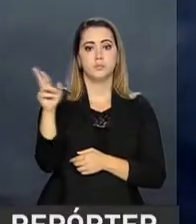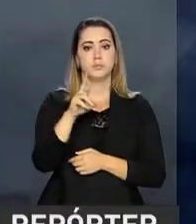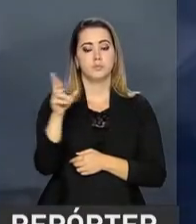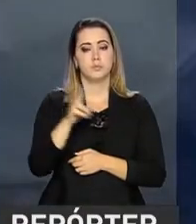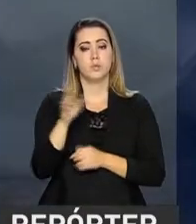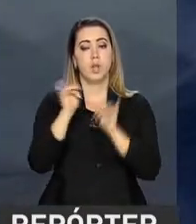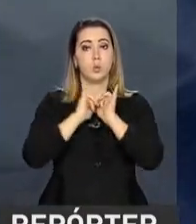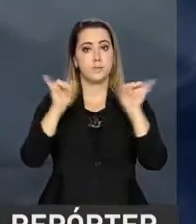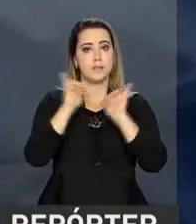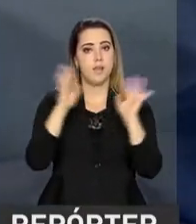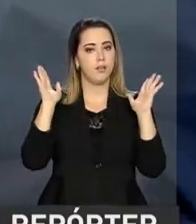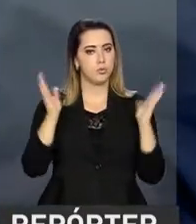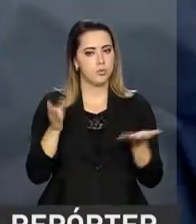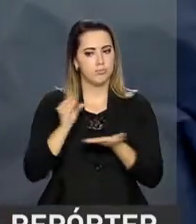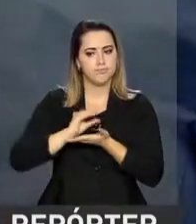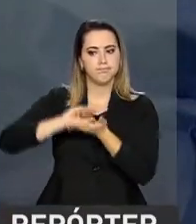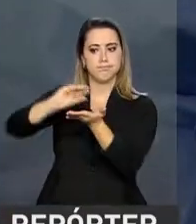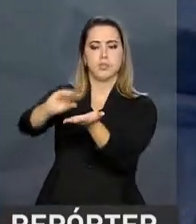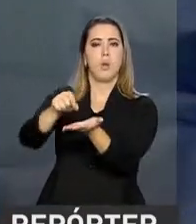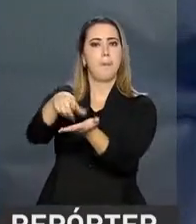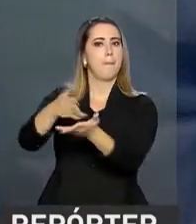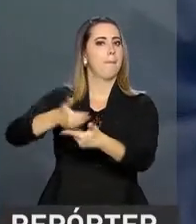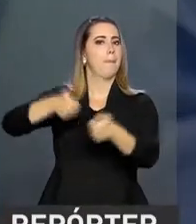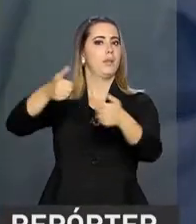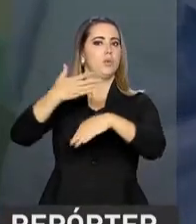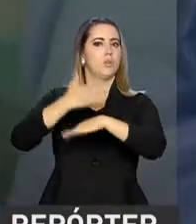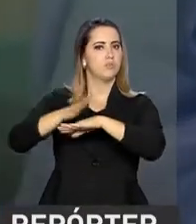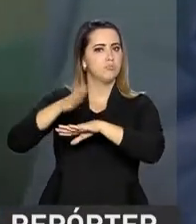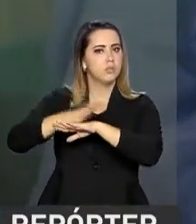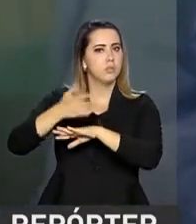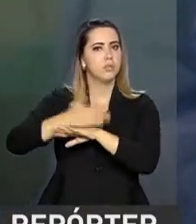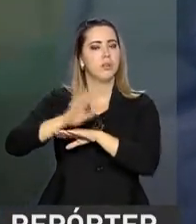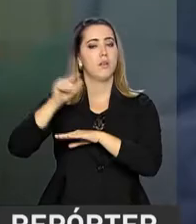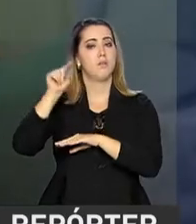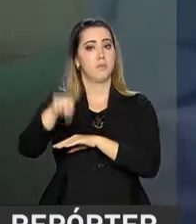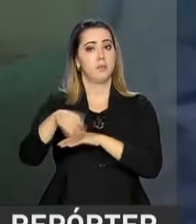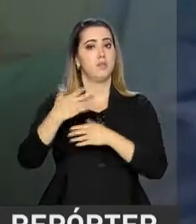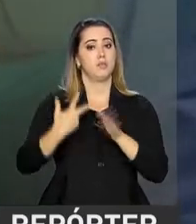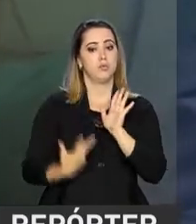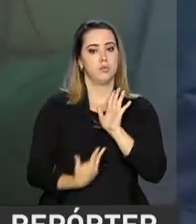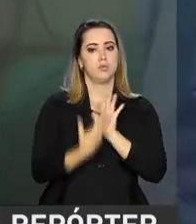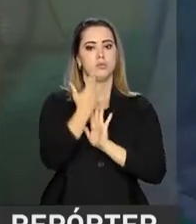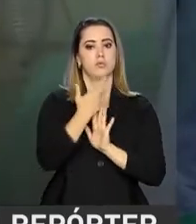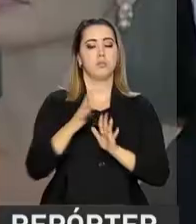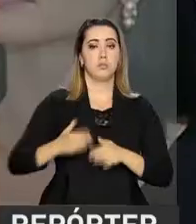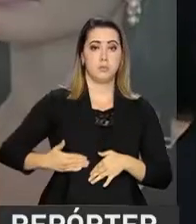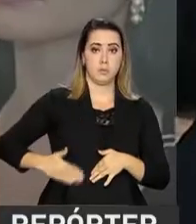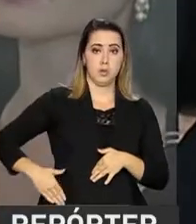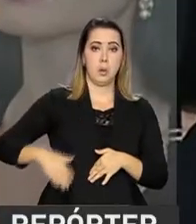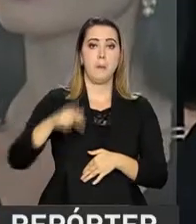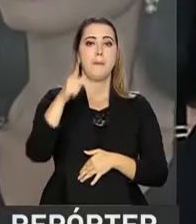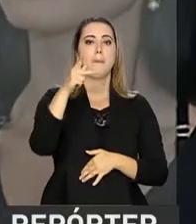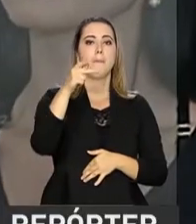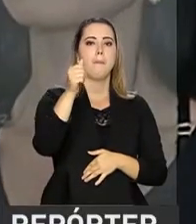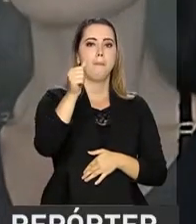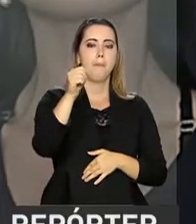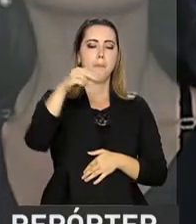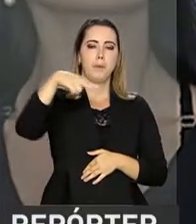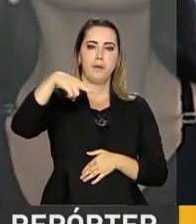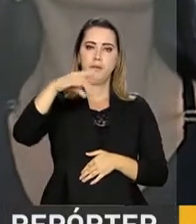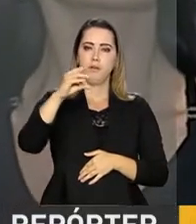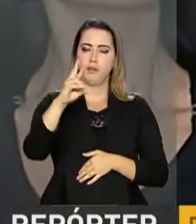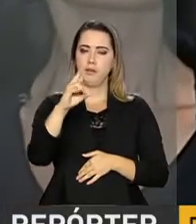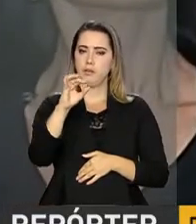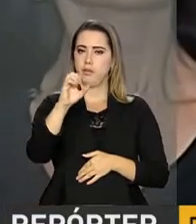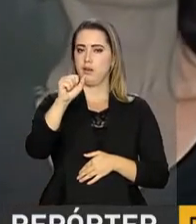foram anunciados para investir no aprimoramento do setor, sobretudo no transplante de pâncreas. Nós vimos estatisticamente